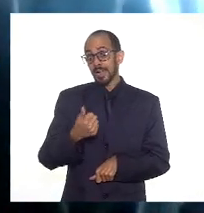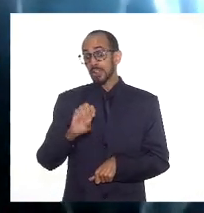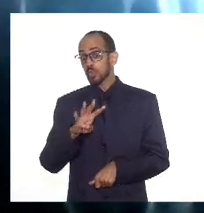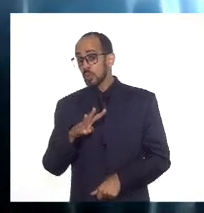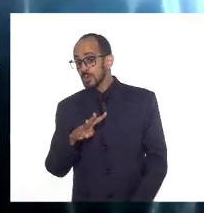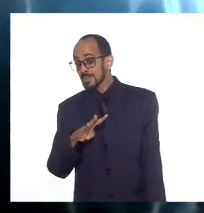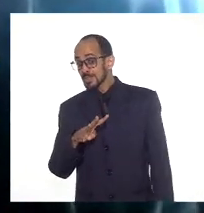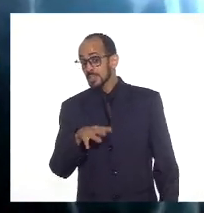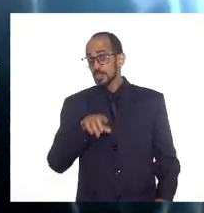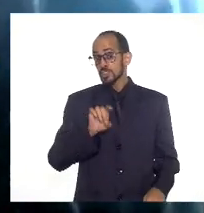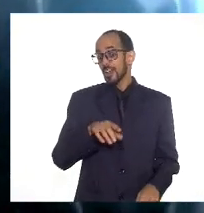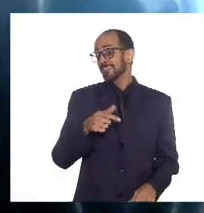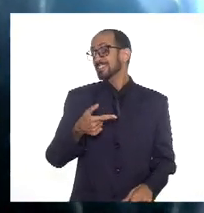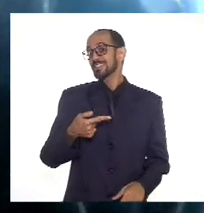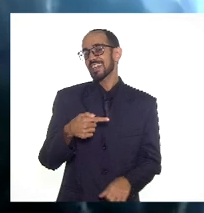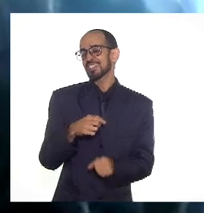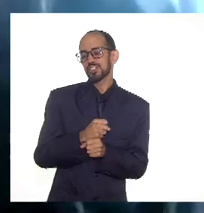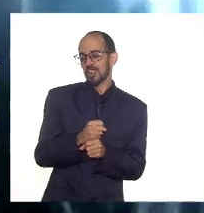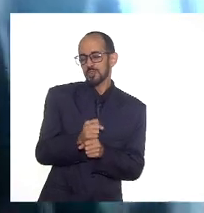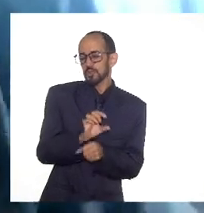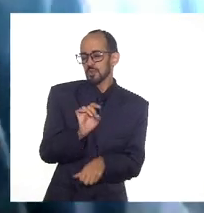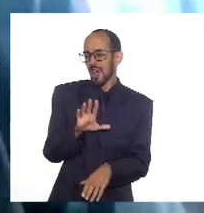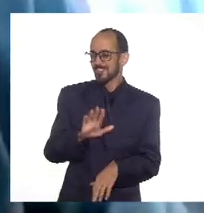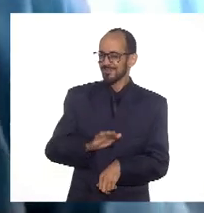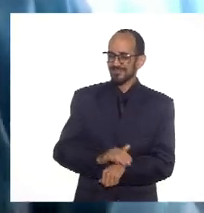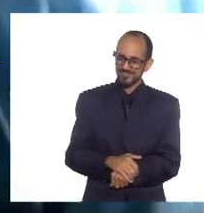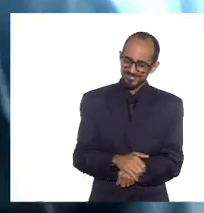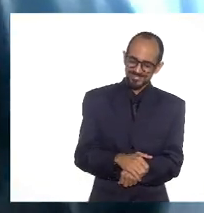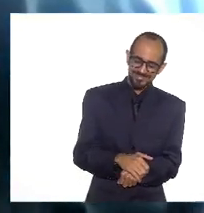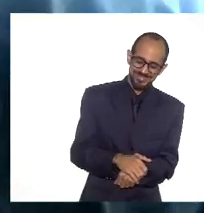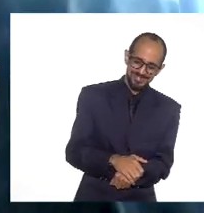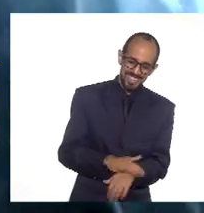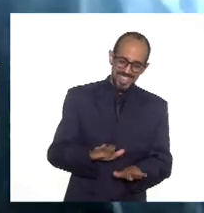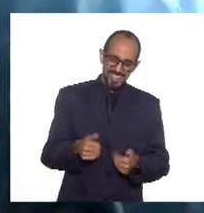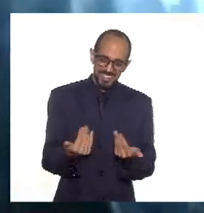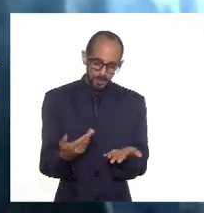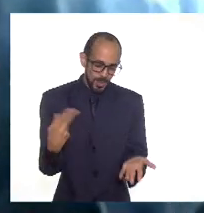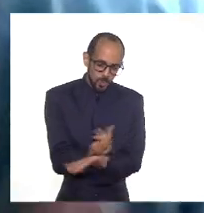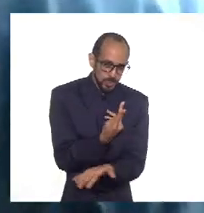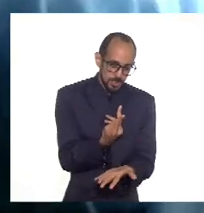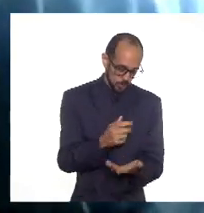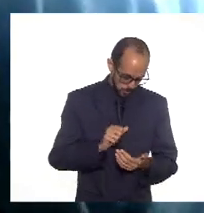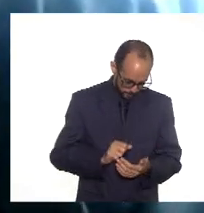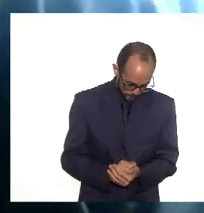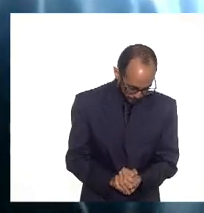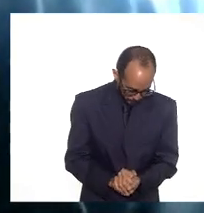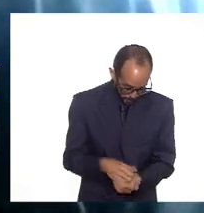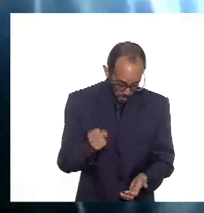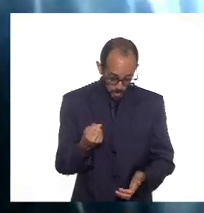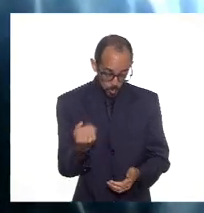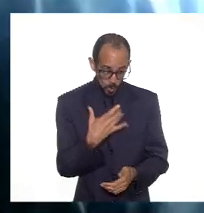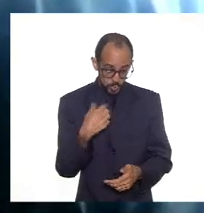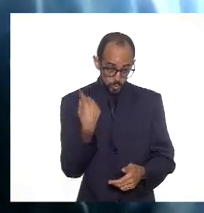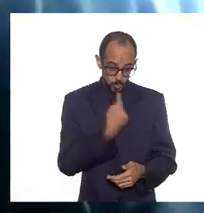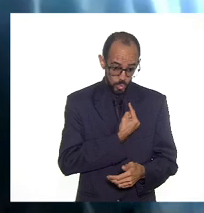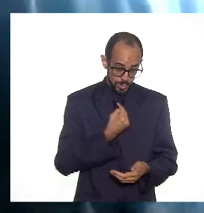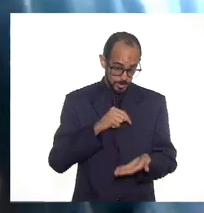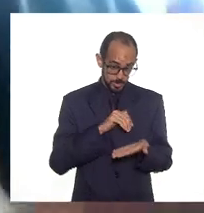apenas 7 anos, apenas 7 anos. O que aconteceu? Quando nós estávamos na